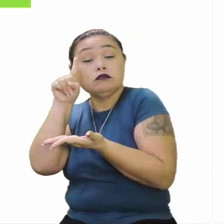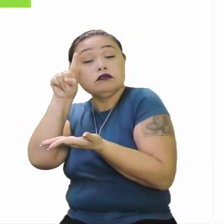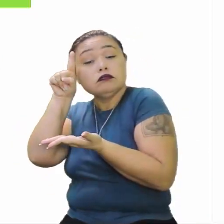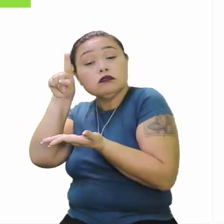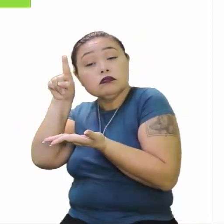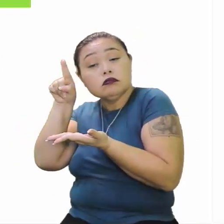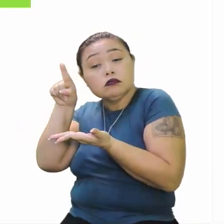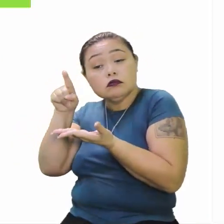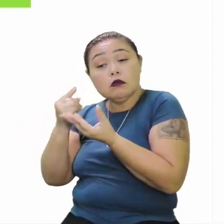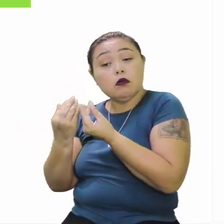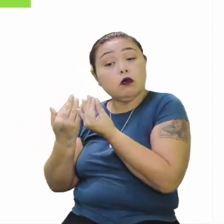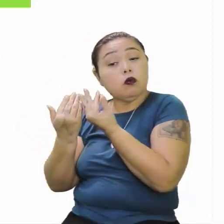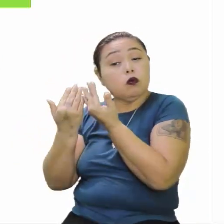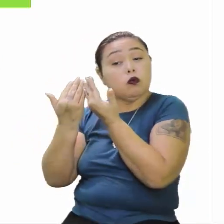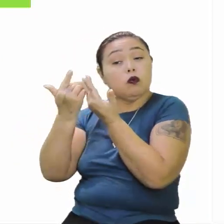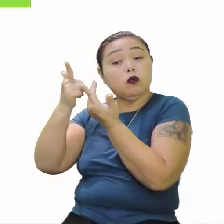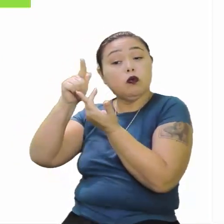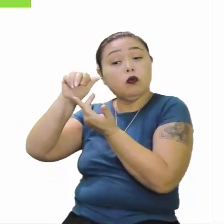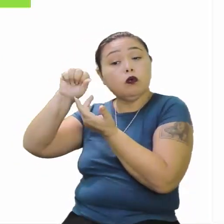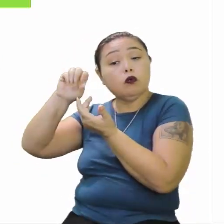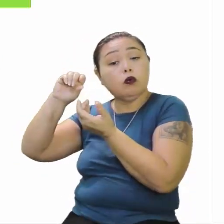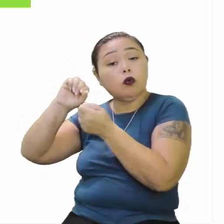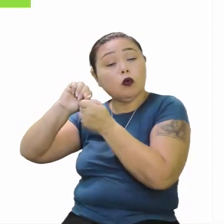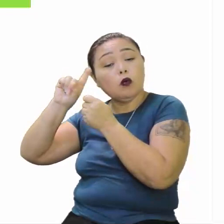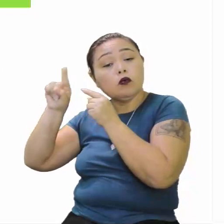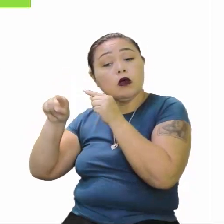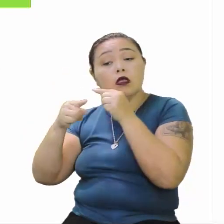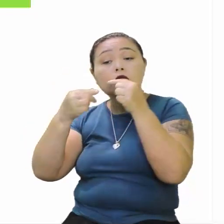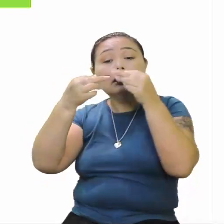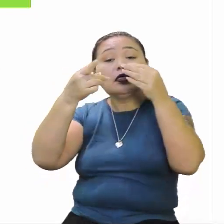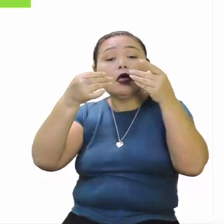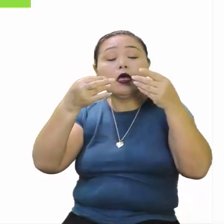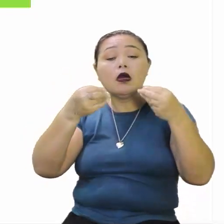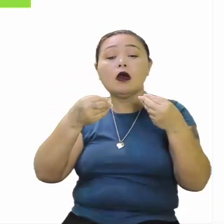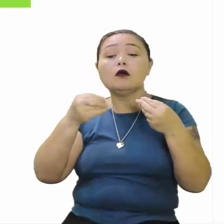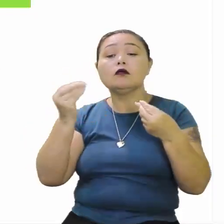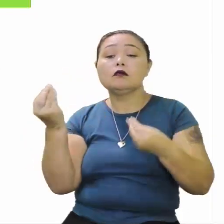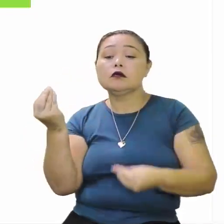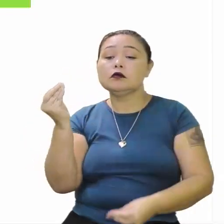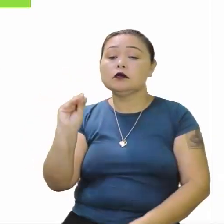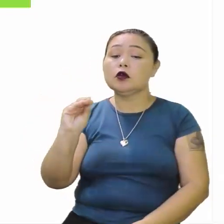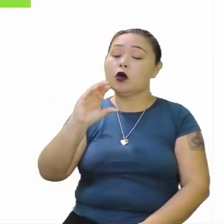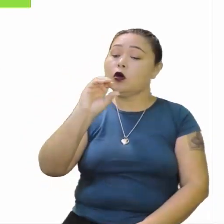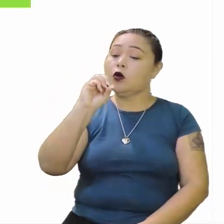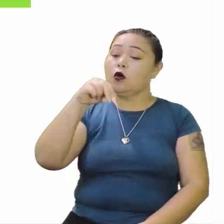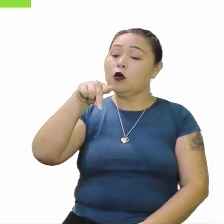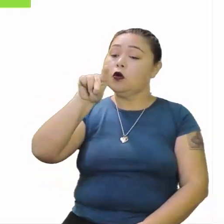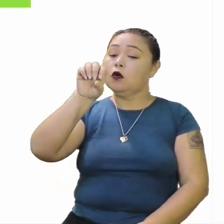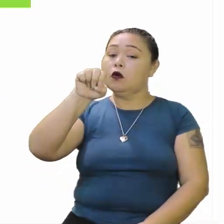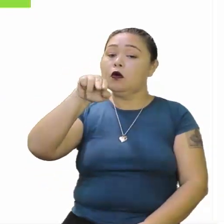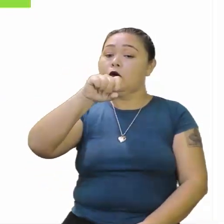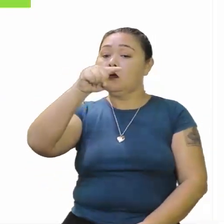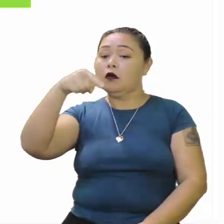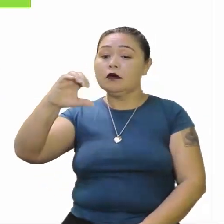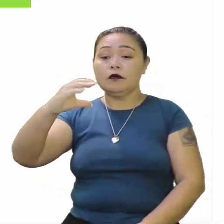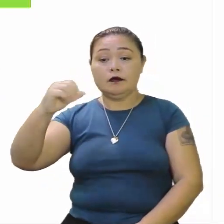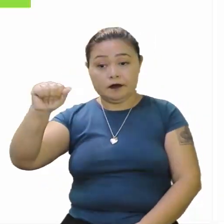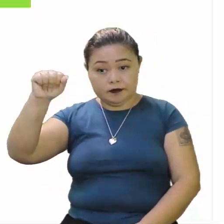do estado gasoso para o líquido através de uma mudança de estado chamada de